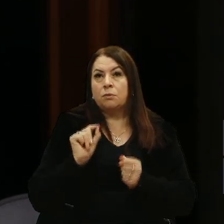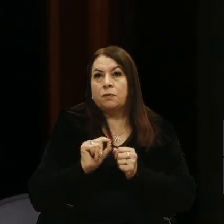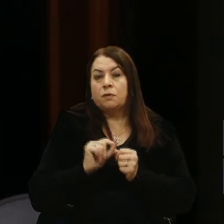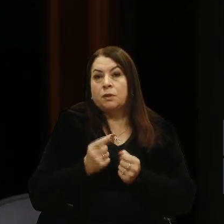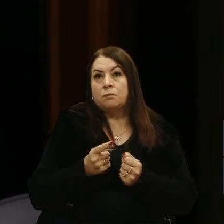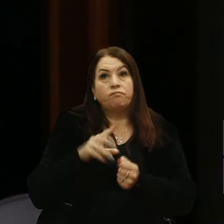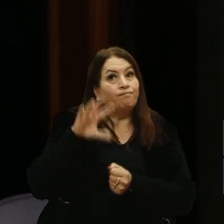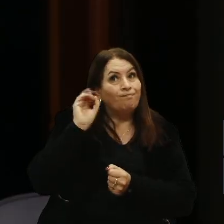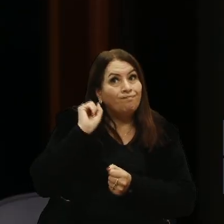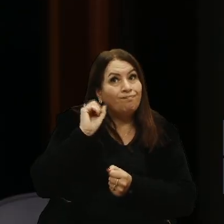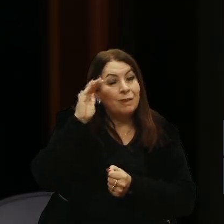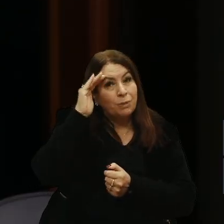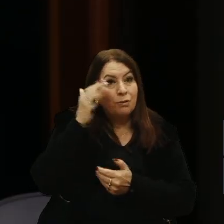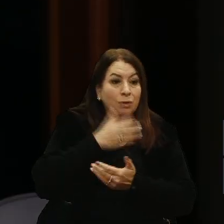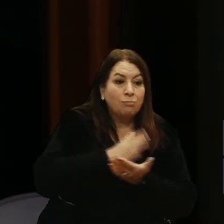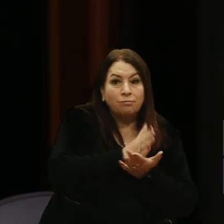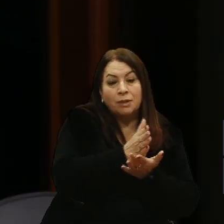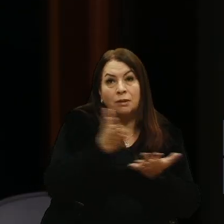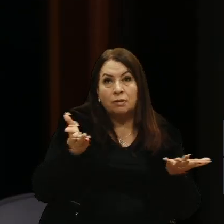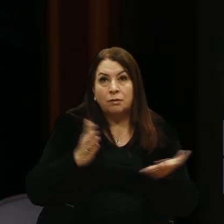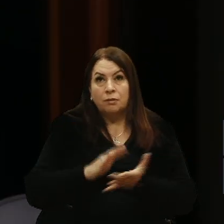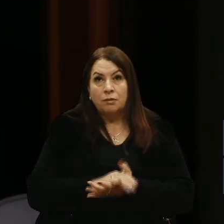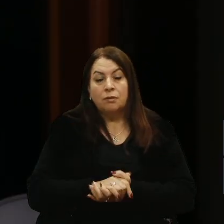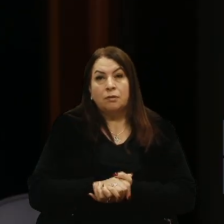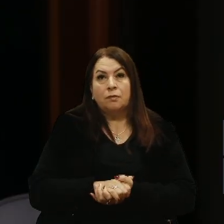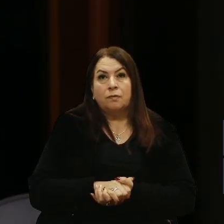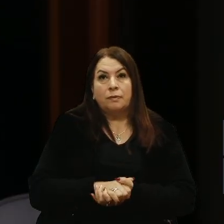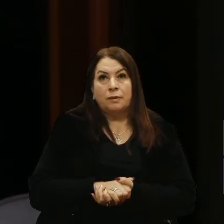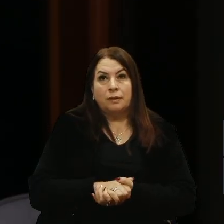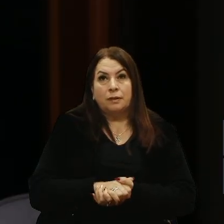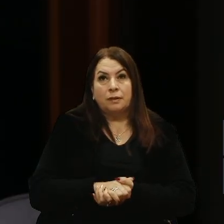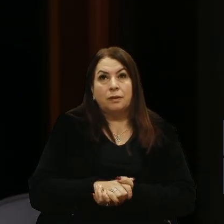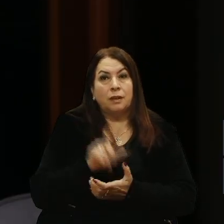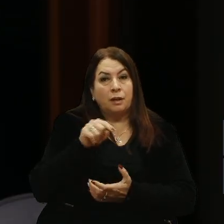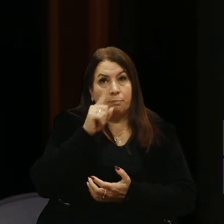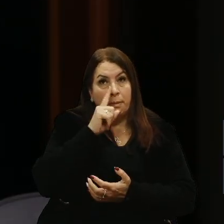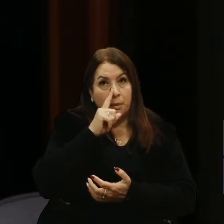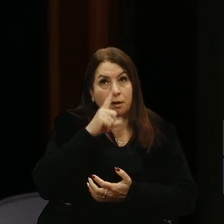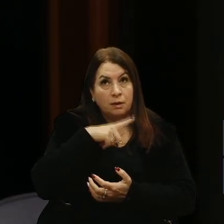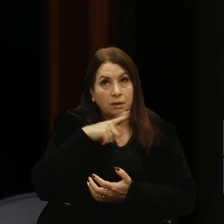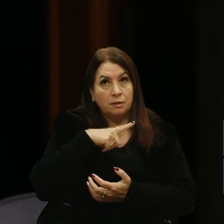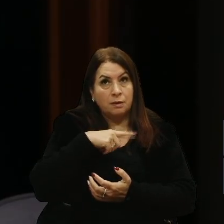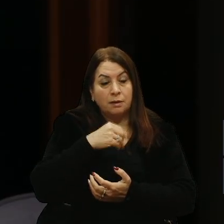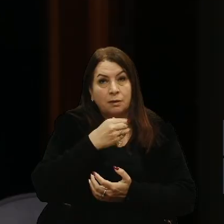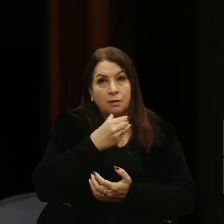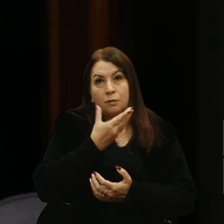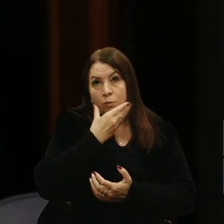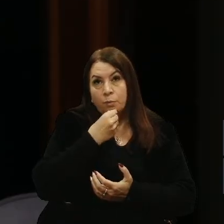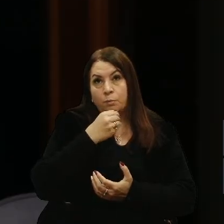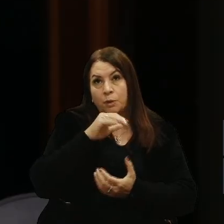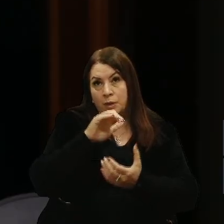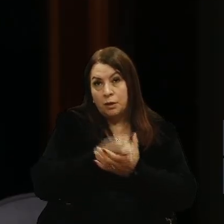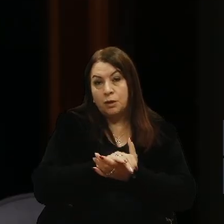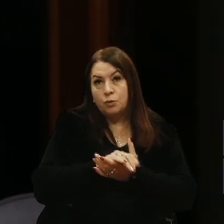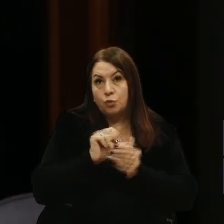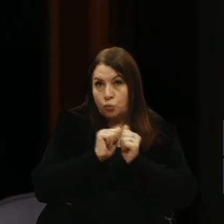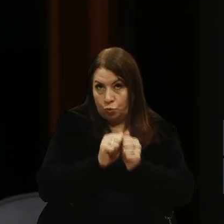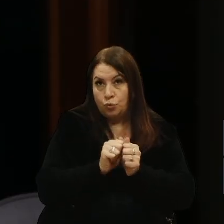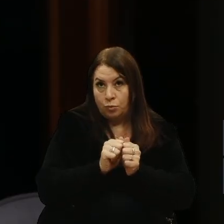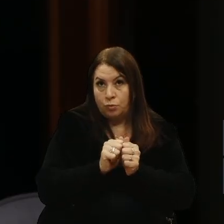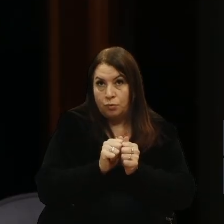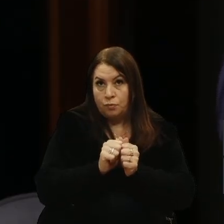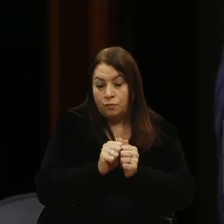que era escutá-la, que era encaminhá-la. E é uma mãe que tem o companheiro, o marido, que pega